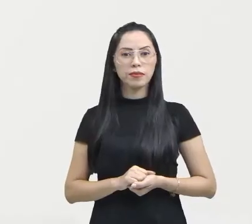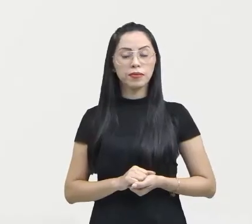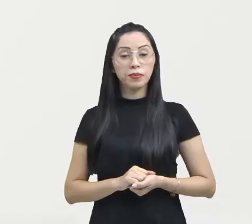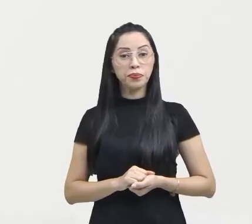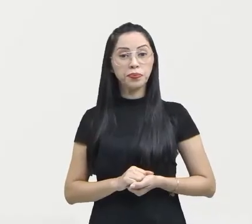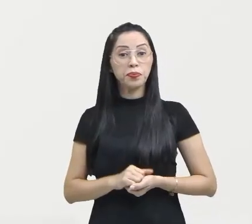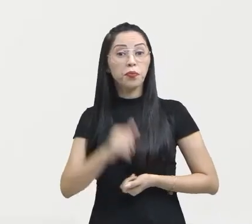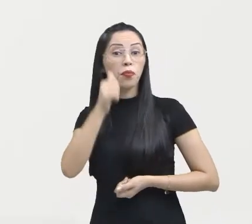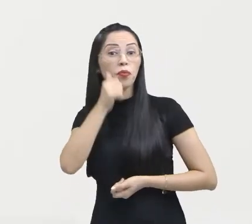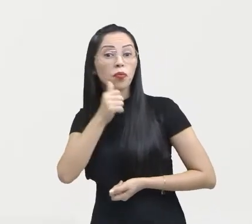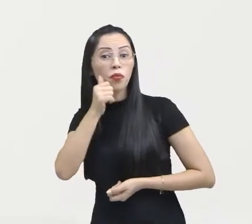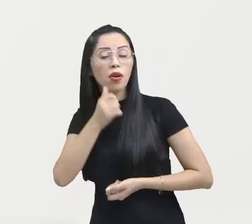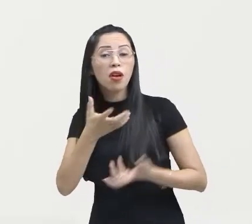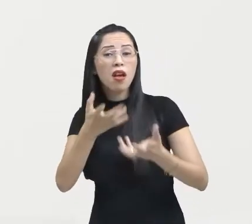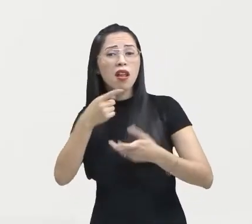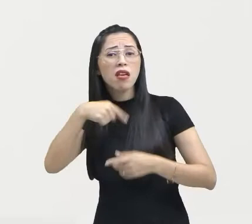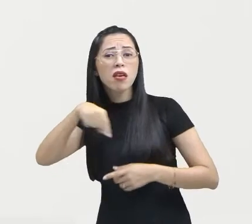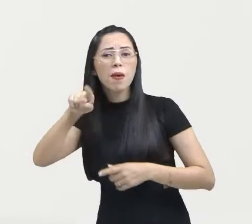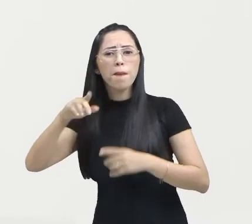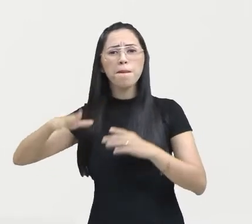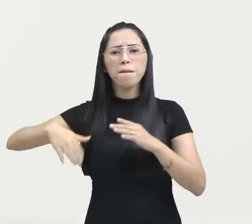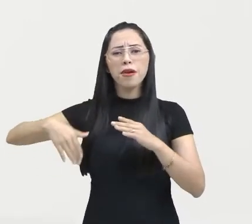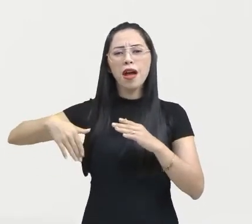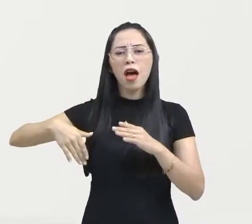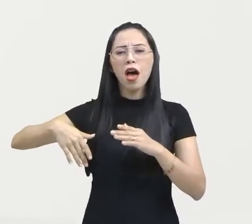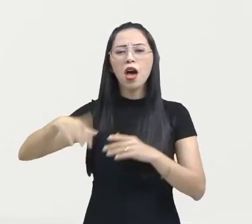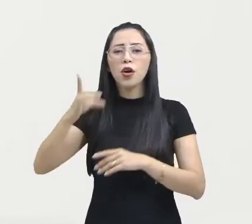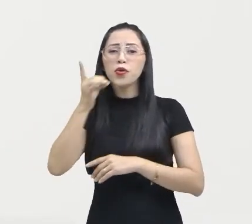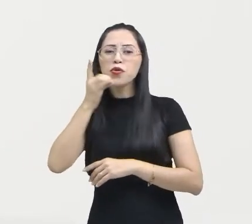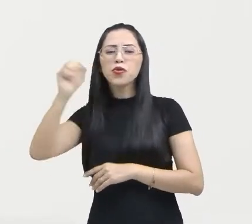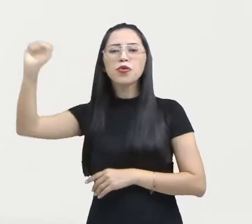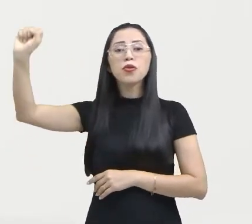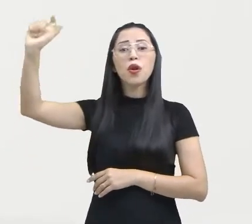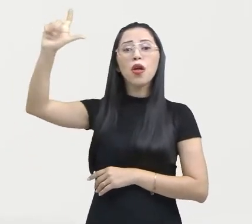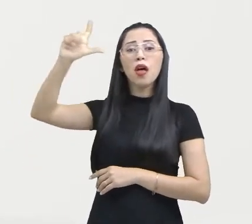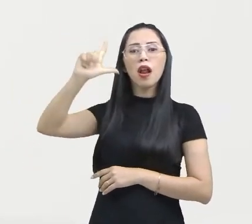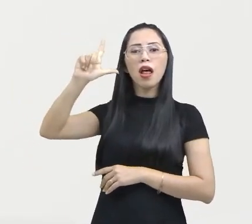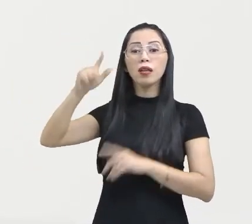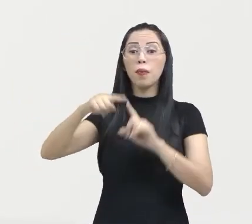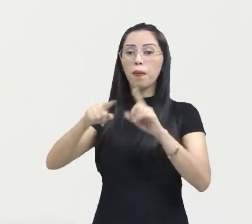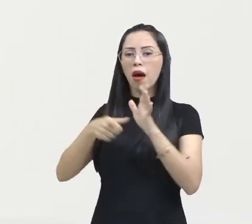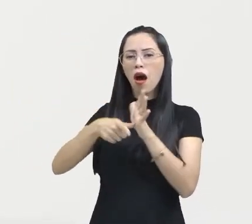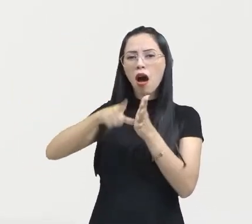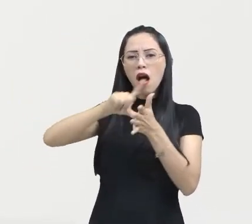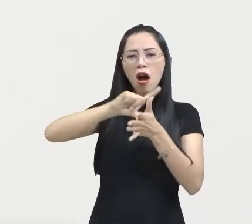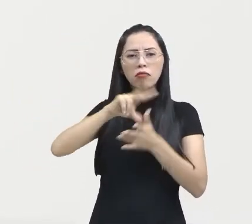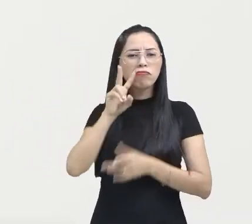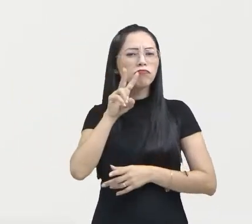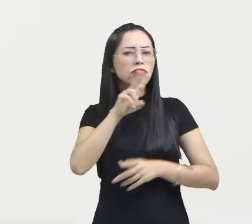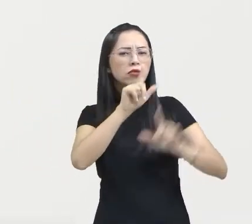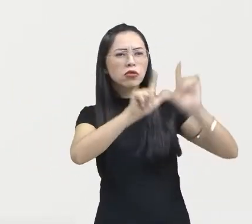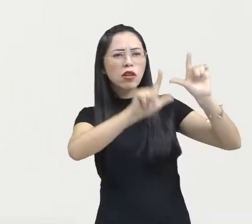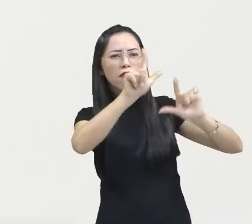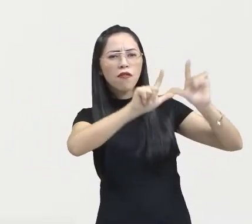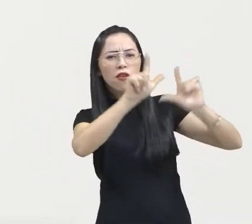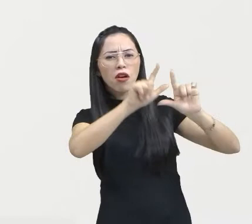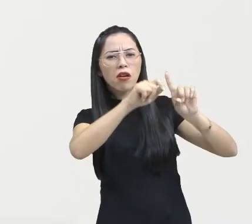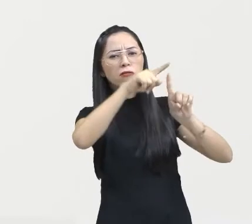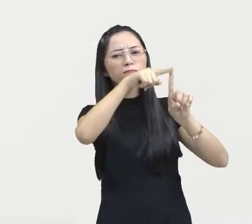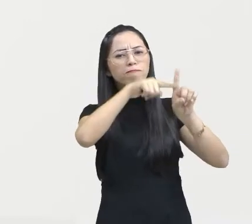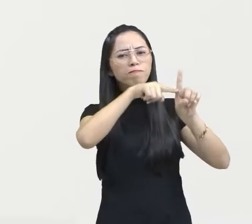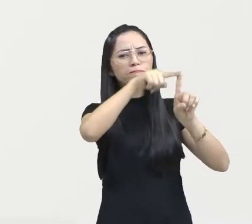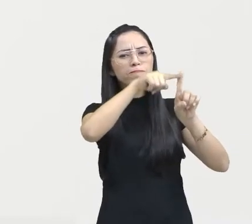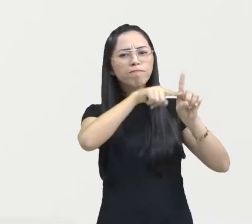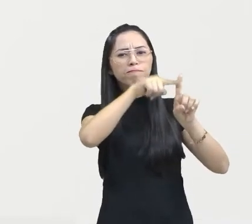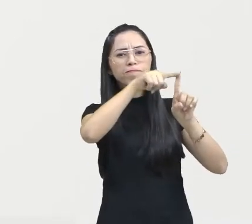Maria estava querendo ir à praia em um dia ensolarado. Para isso, viu a previsão do tempo na televisão. De acordo com a previsão